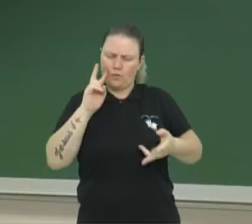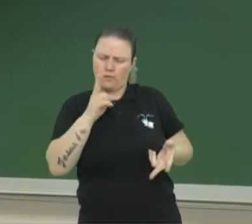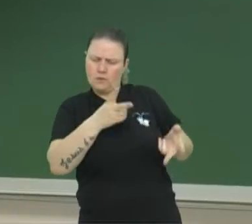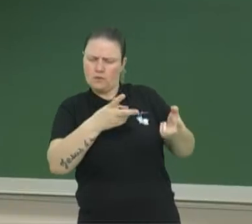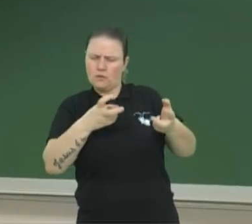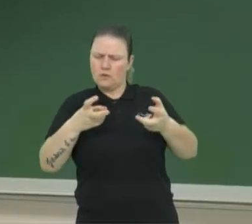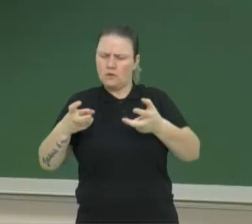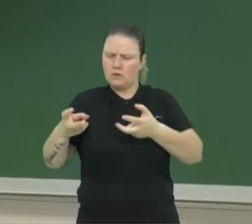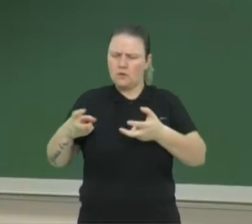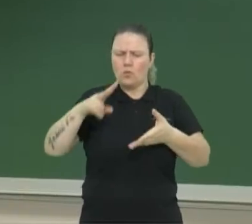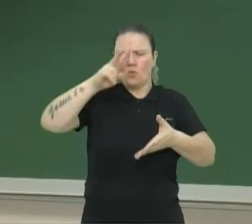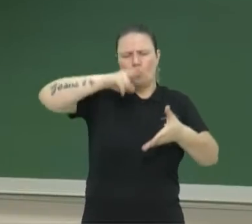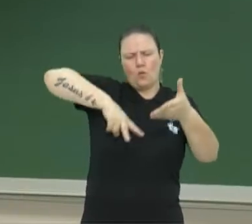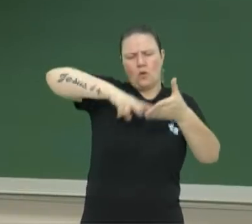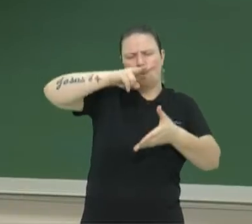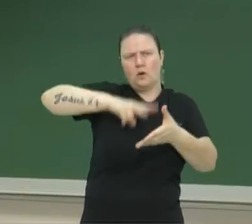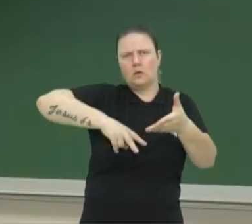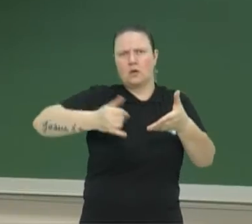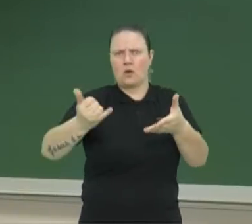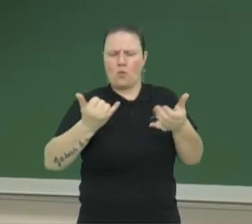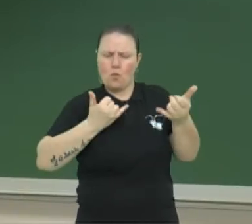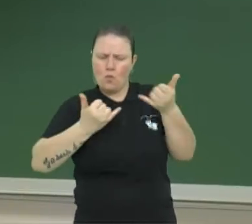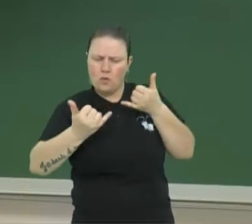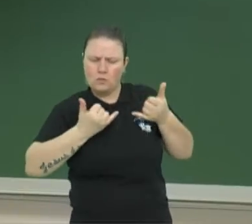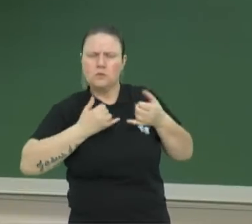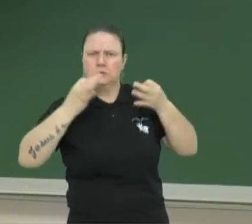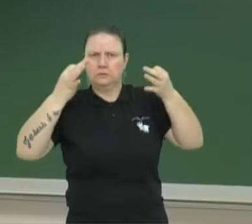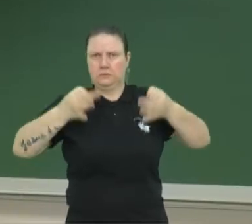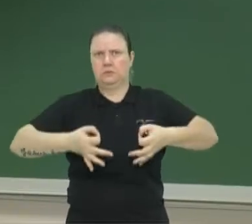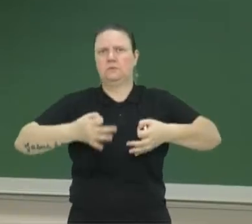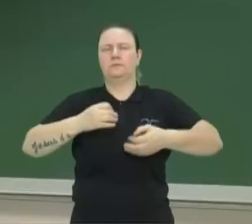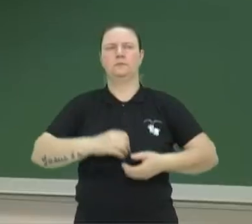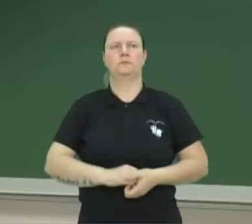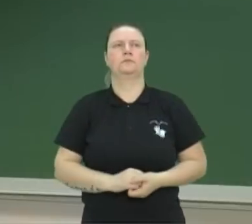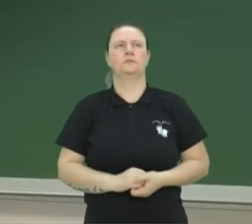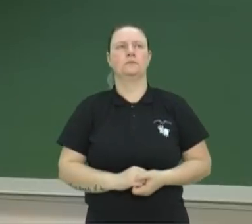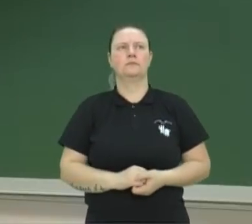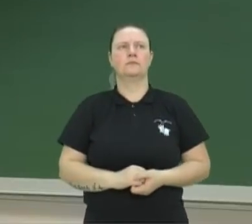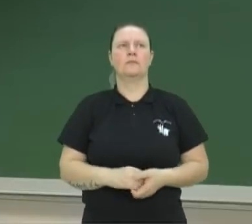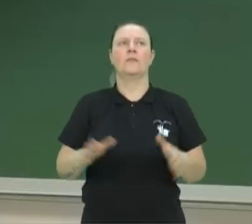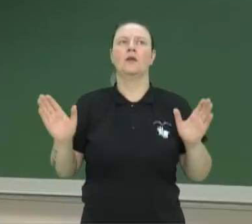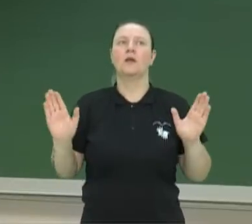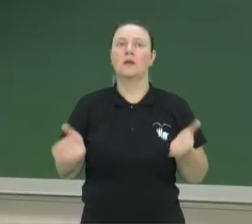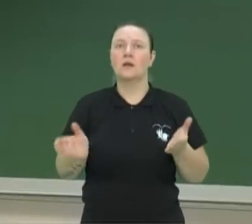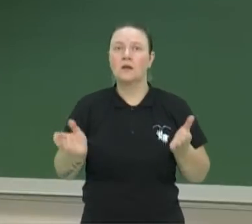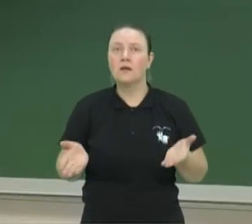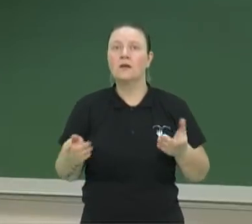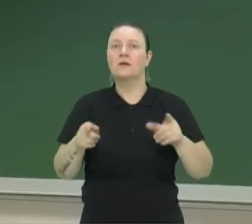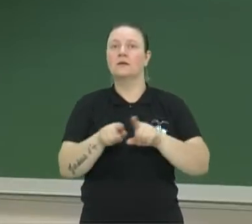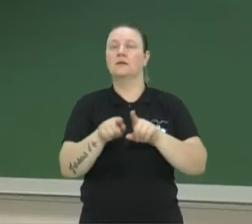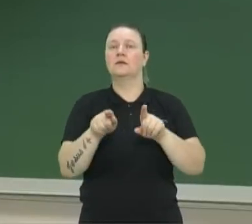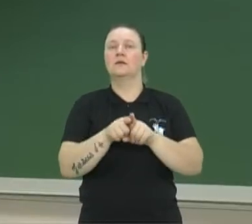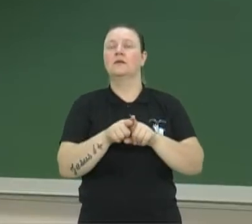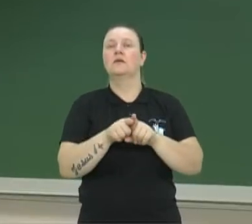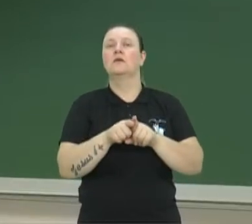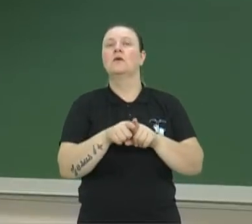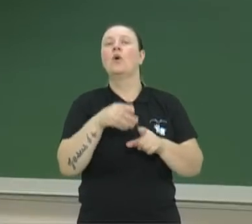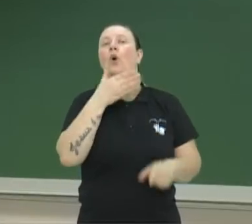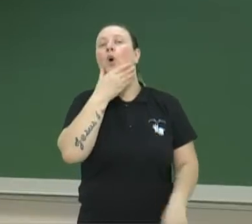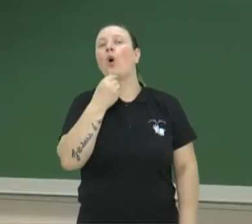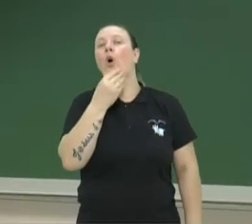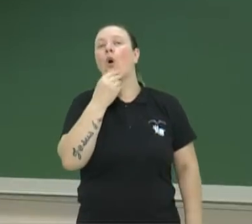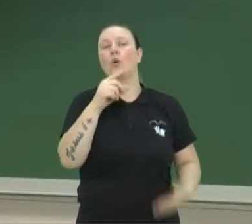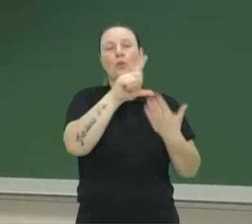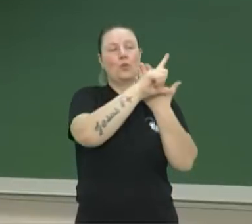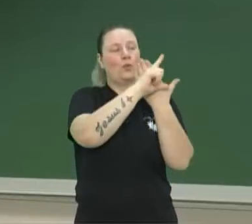mensagem adequadamente, né? No sentido preciso, beleza? E agora falando um pouquinho do nosso autor aqui, do autor do